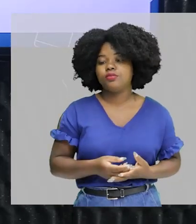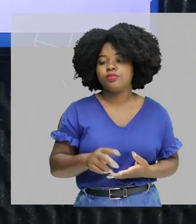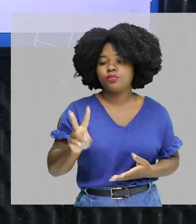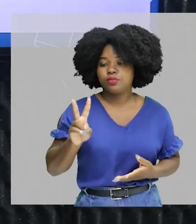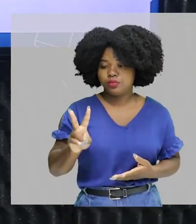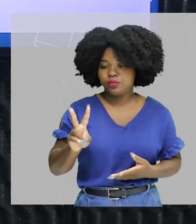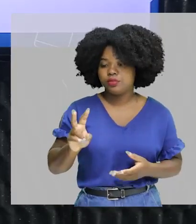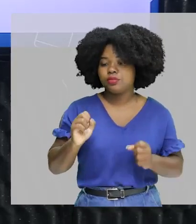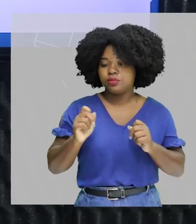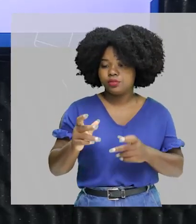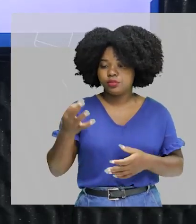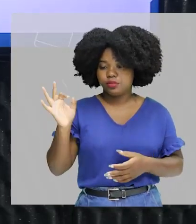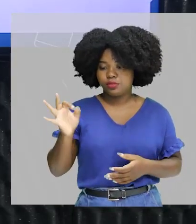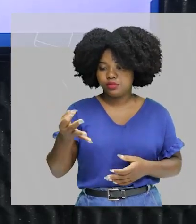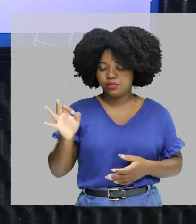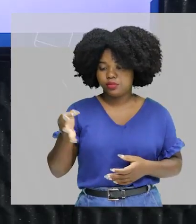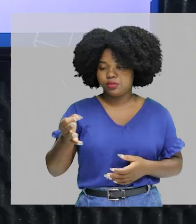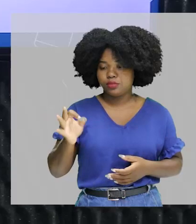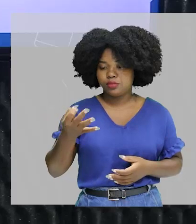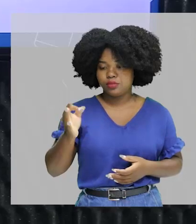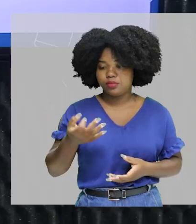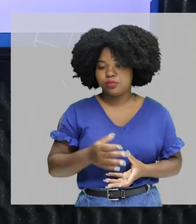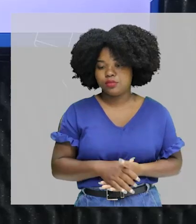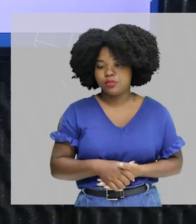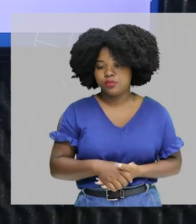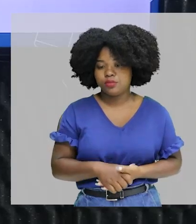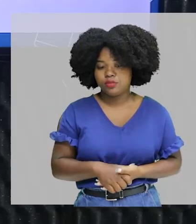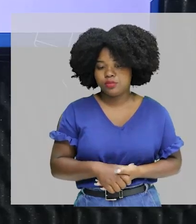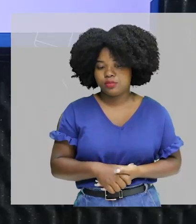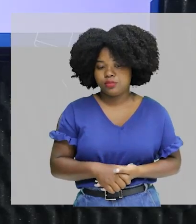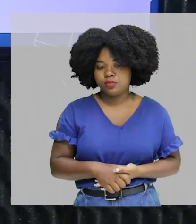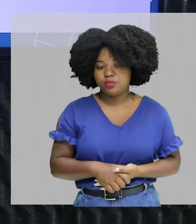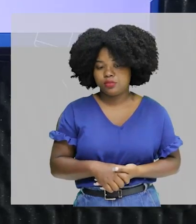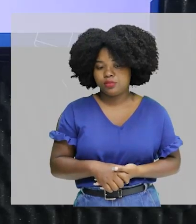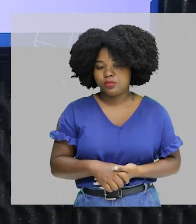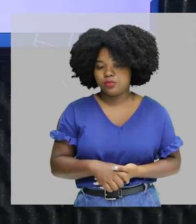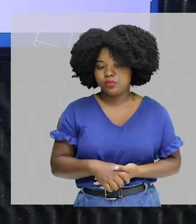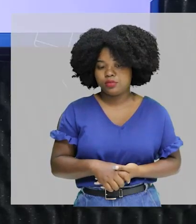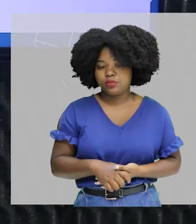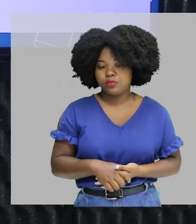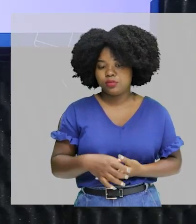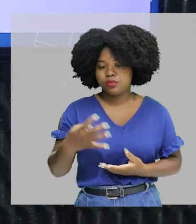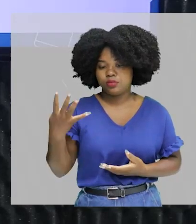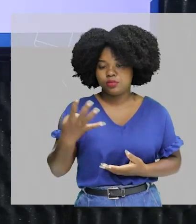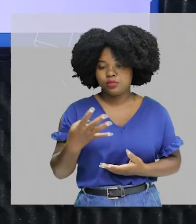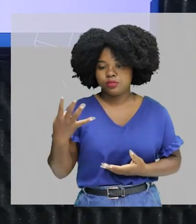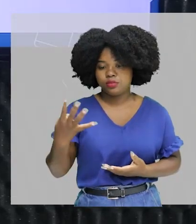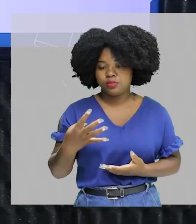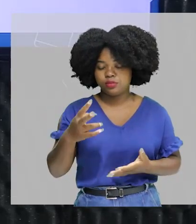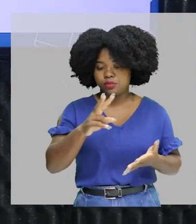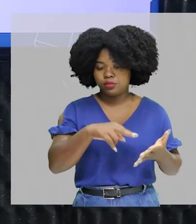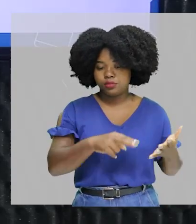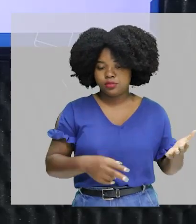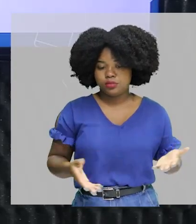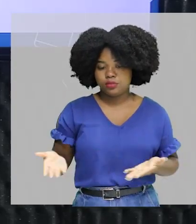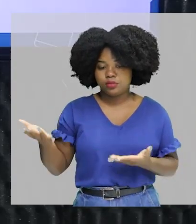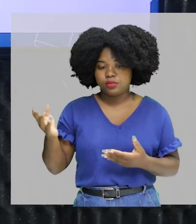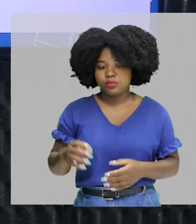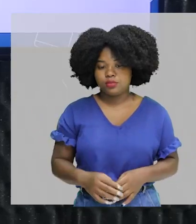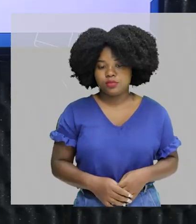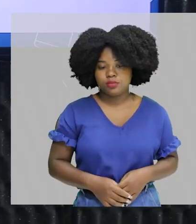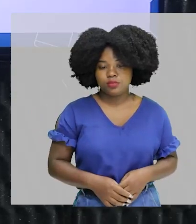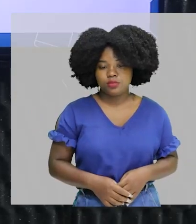deuterostômios. Então, está correto essa afirmativa aqui, a terceira. Vamos ver para olhar a quarta afirmativa.